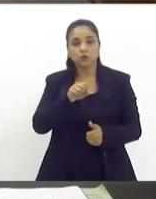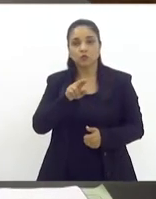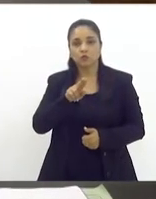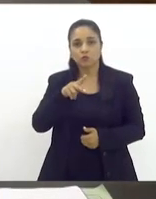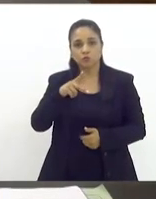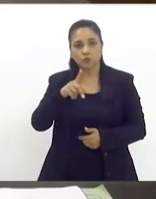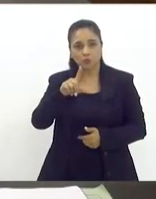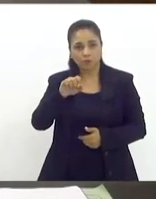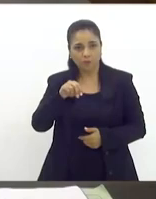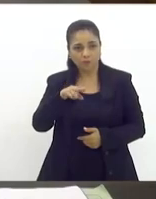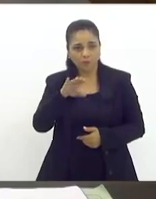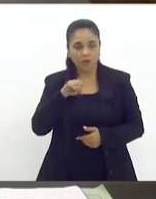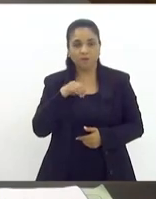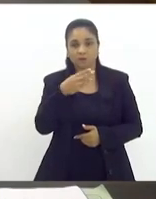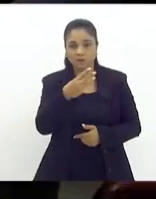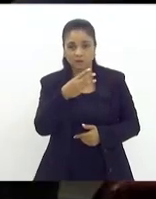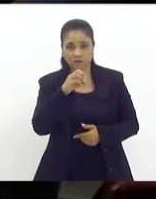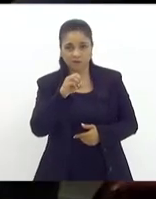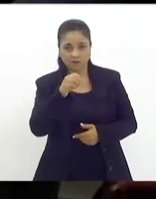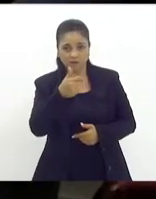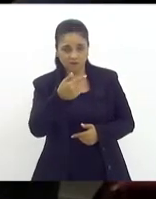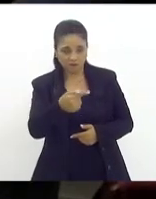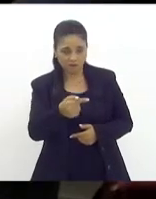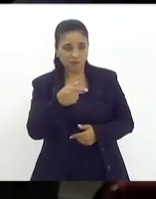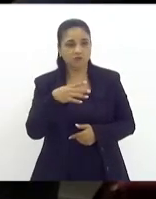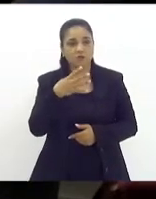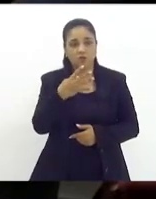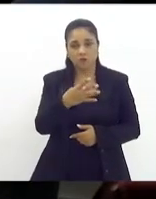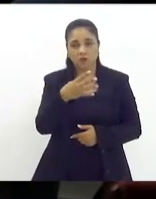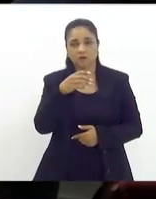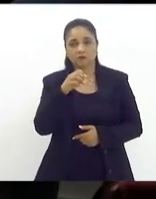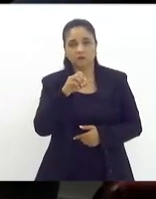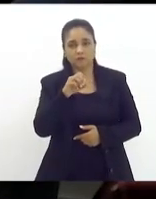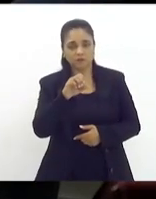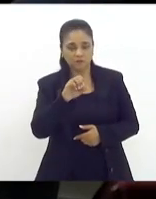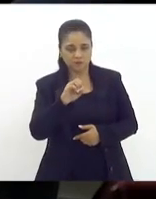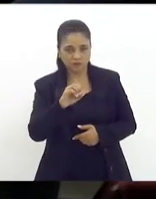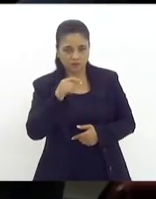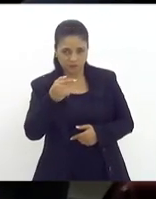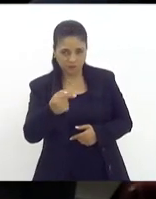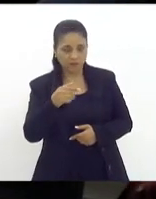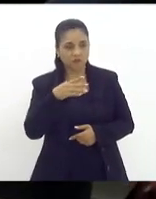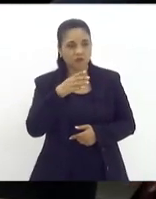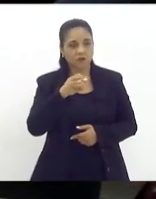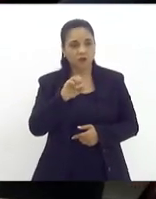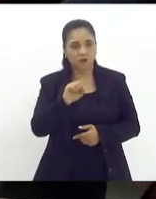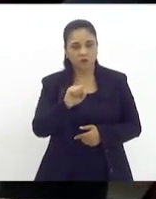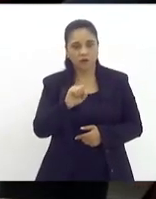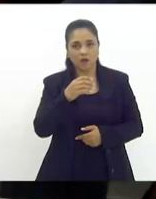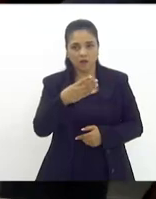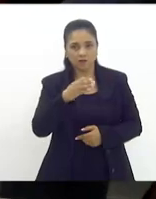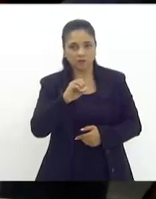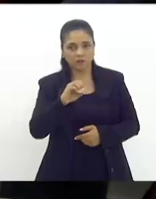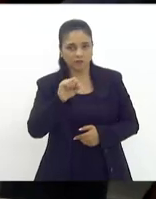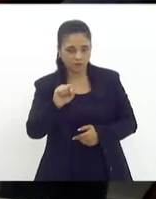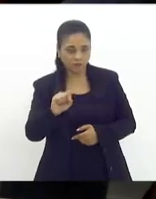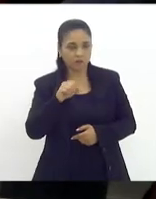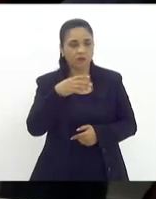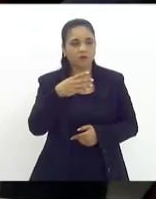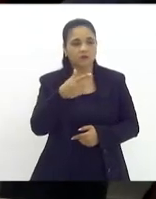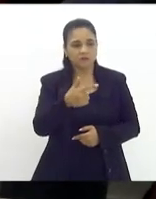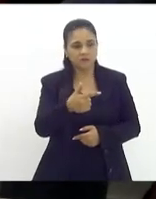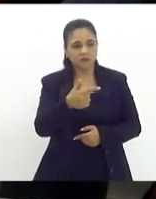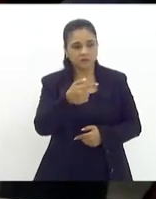ADs 307, 4701, 4818, 5173,